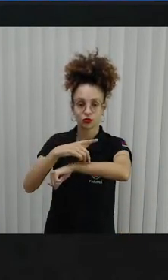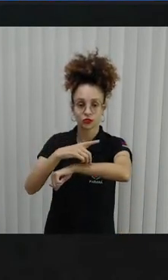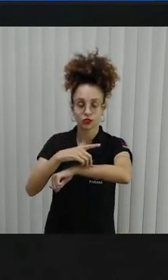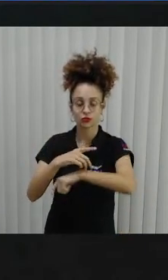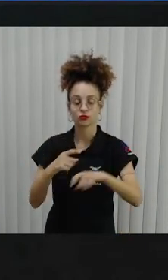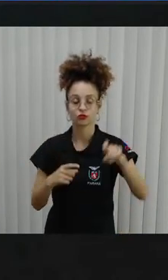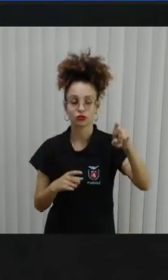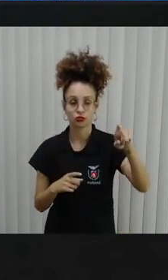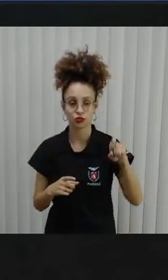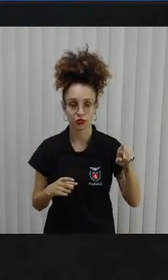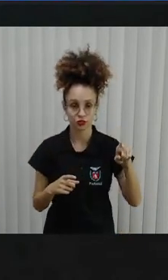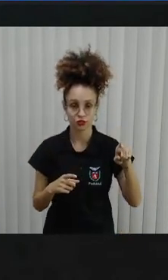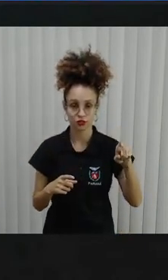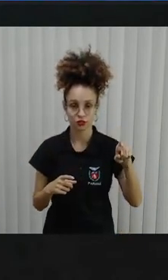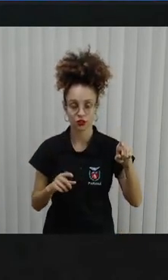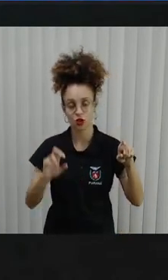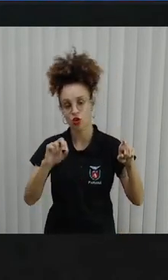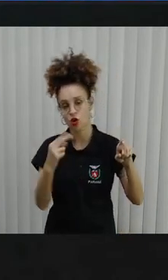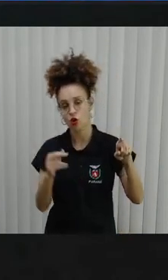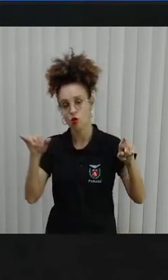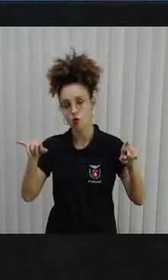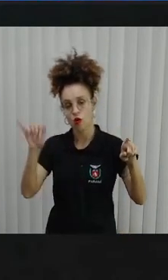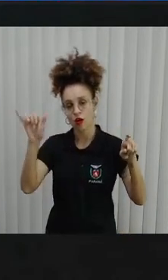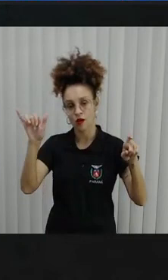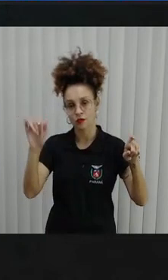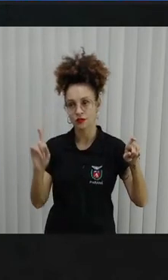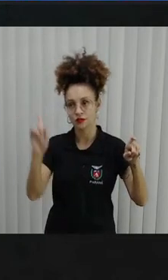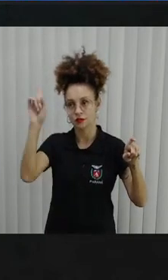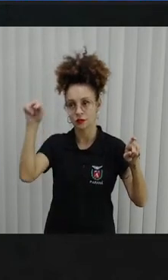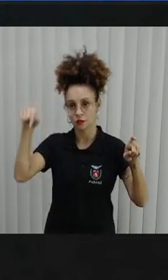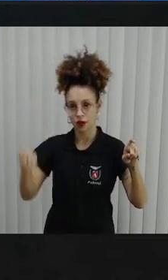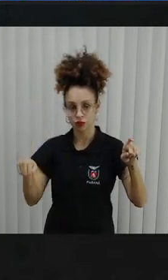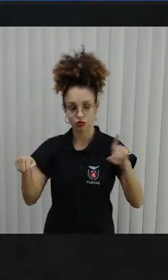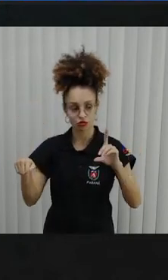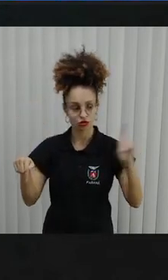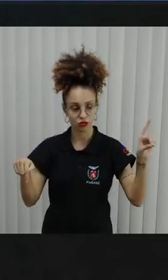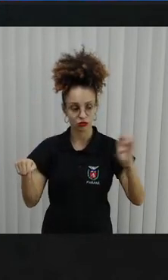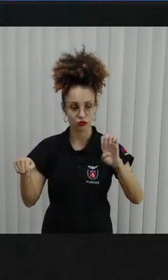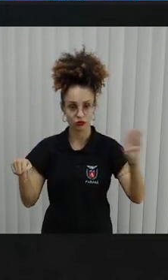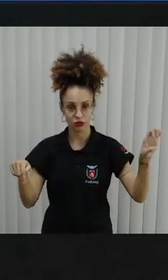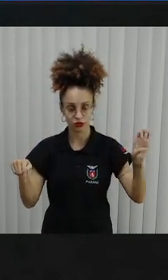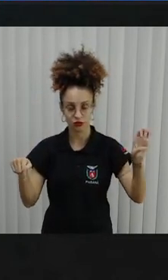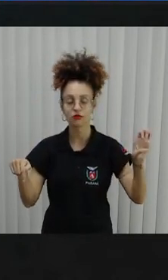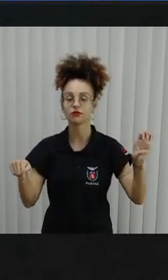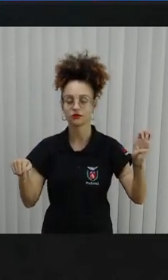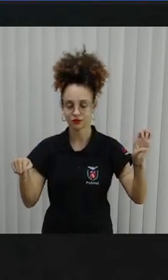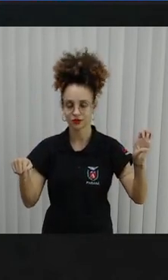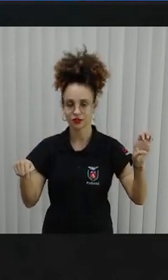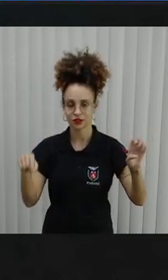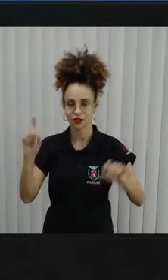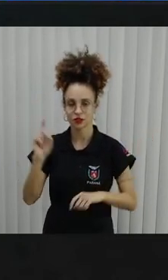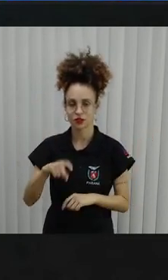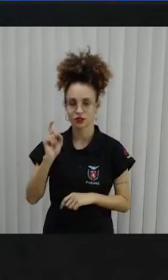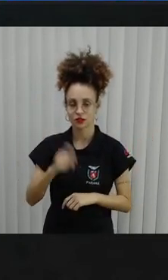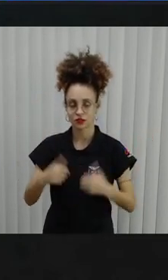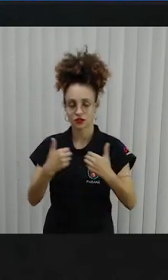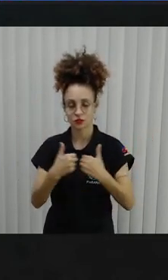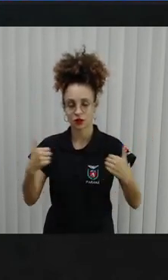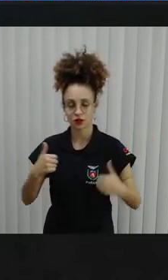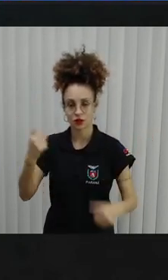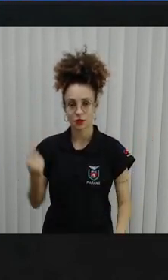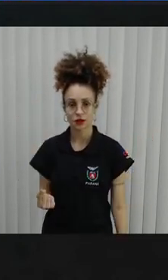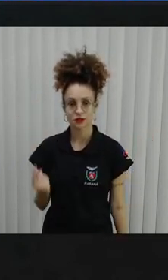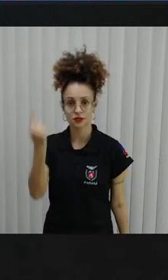X, que é direita e esquerda, ou a posição Y, que é cima e baixo? Na posição Y, eu quero que... Quando a tecla espaço for pressionada, ele vá para